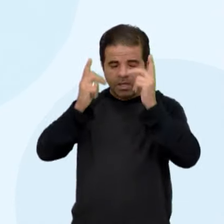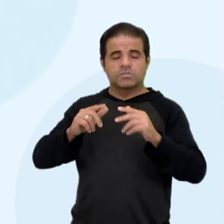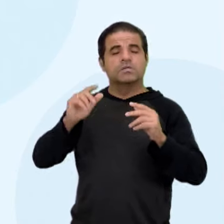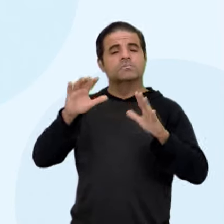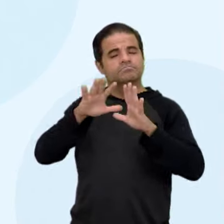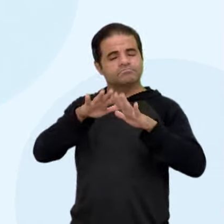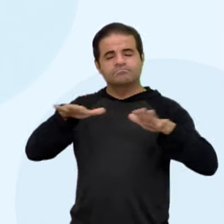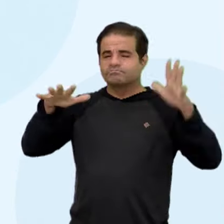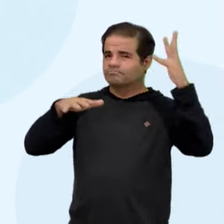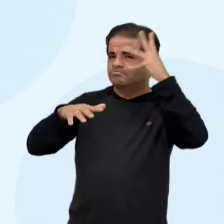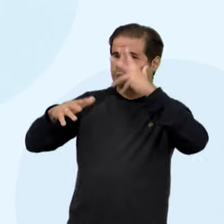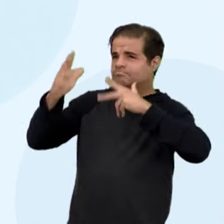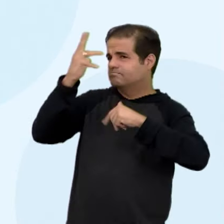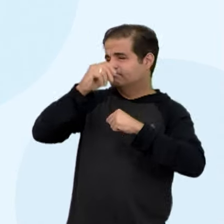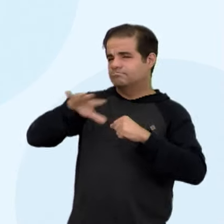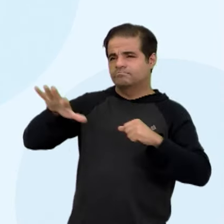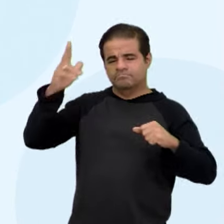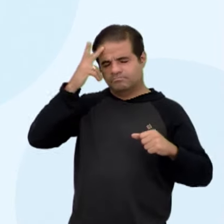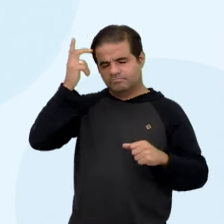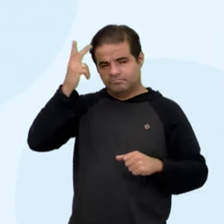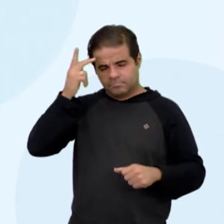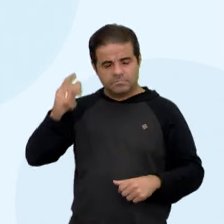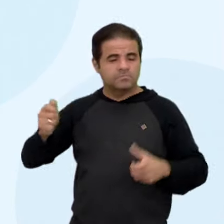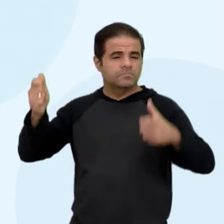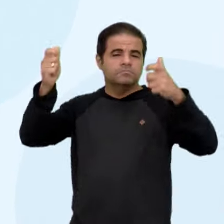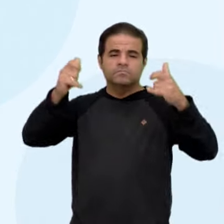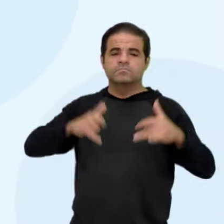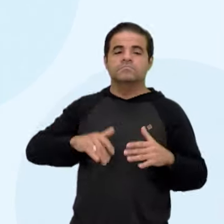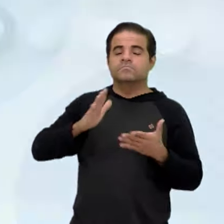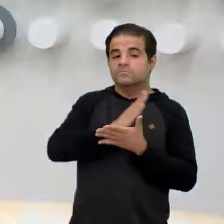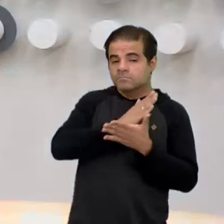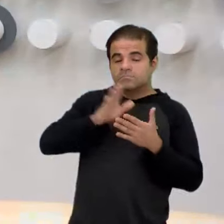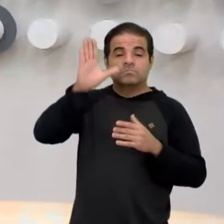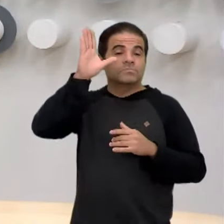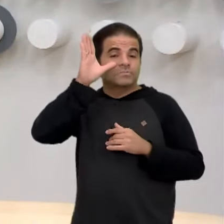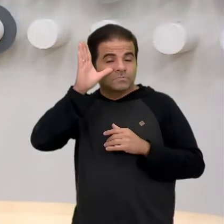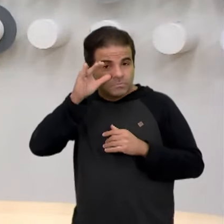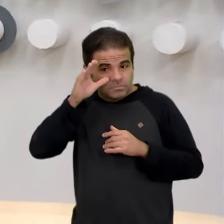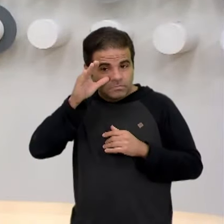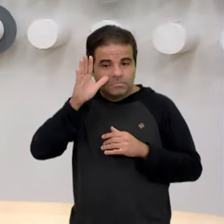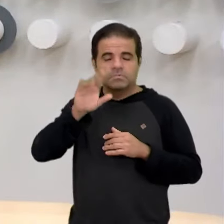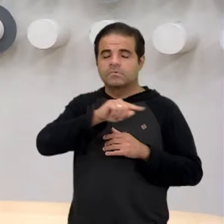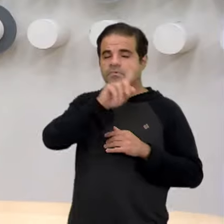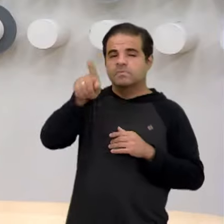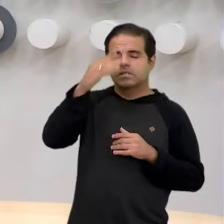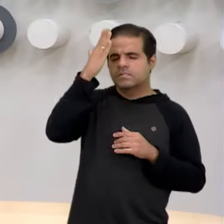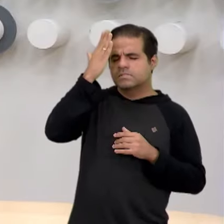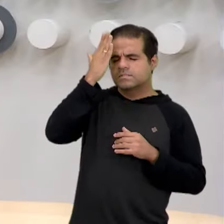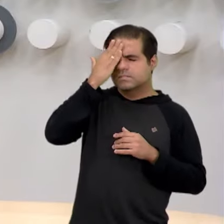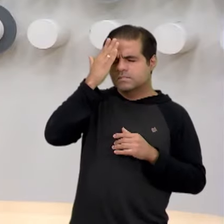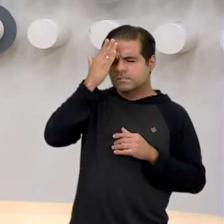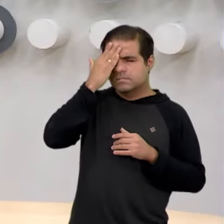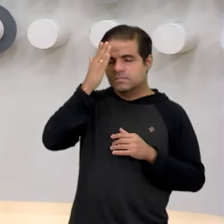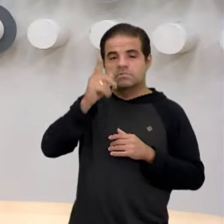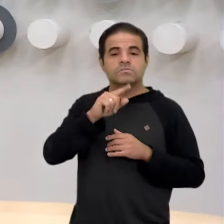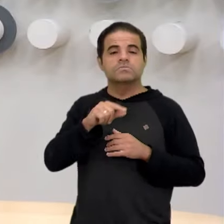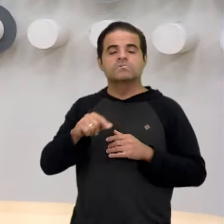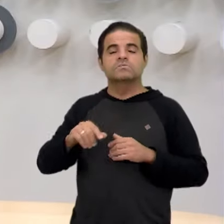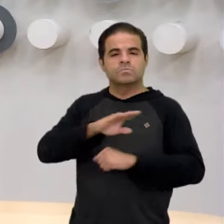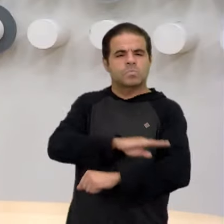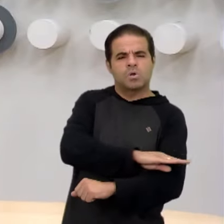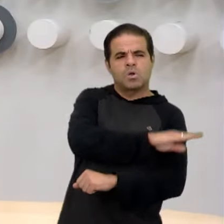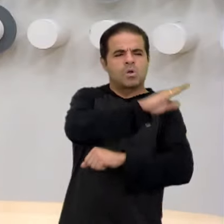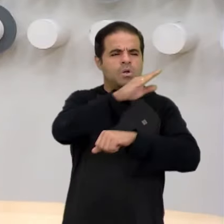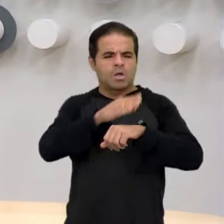paisagem natural. Bem, eu falei algumas curiosidades para vocês, né, sobre o Monte